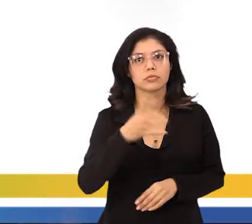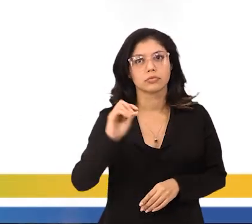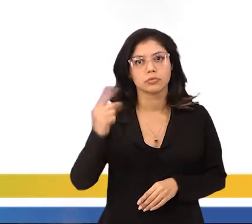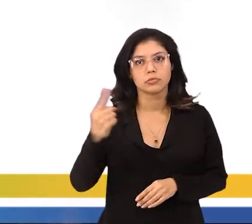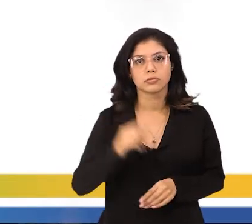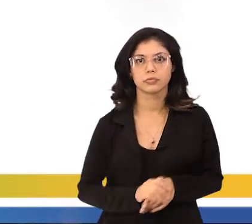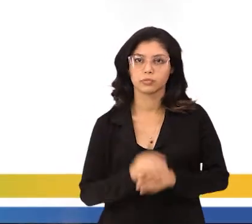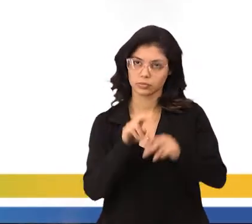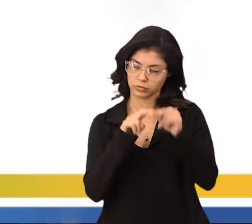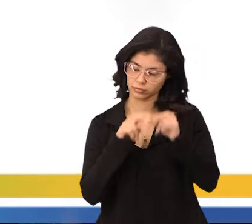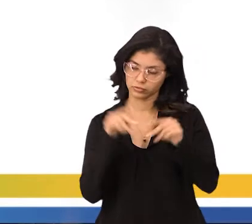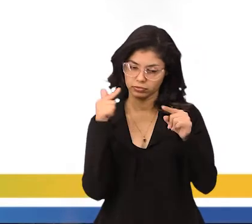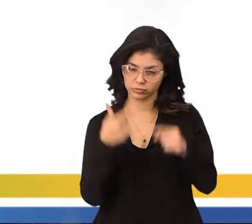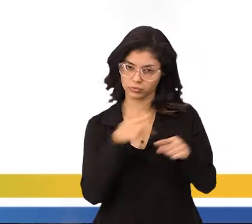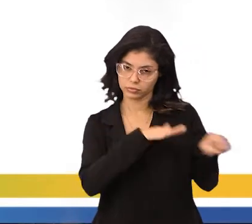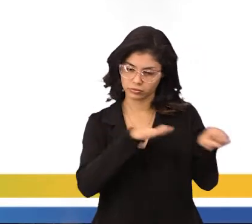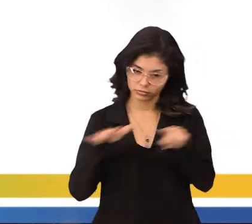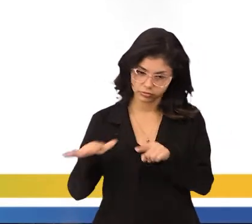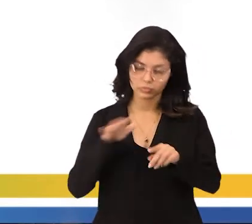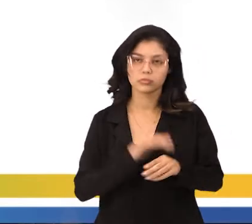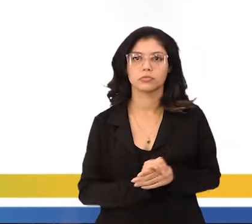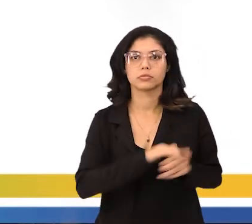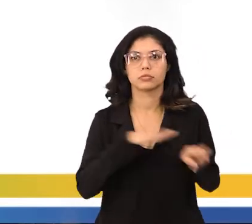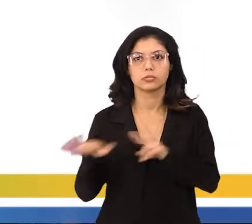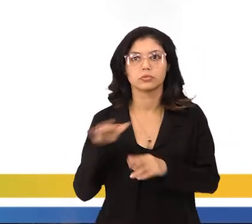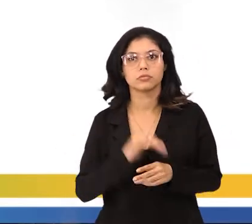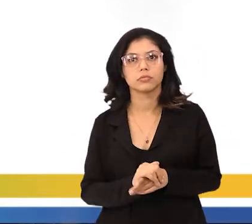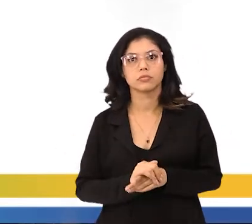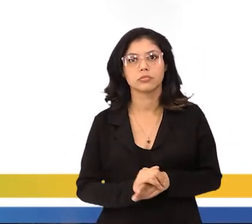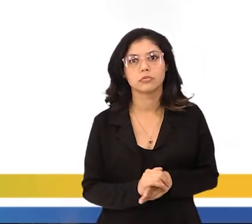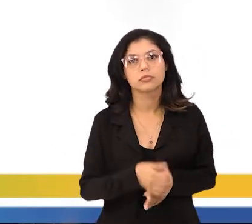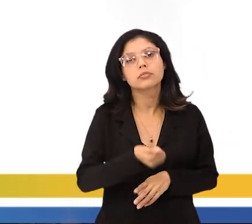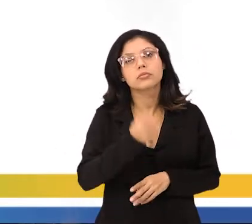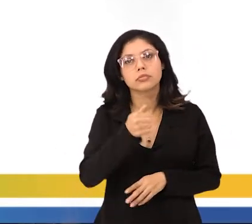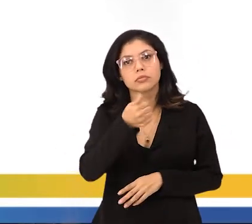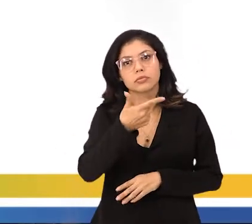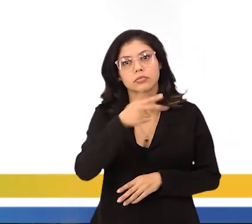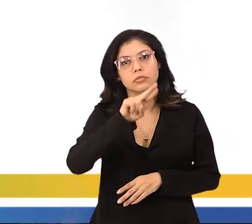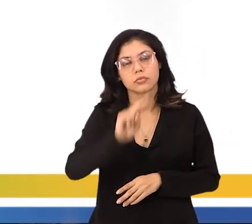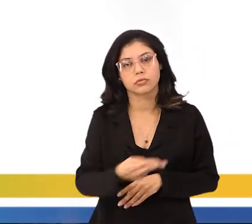2.401. Portanto, em 7 semanas, vovó Virgínia, ela toma